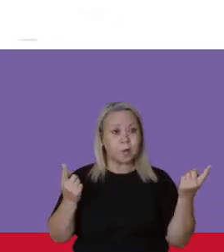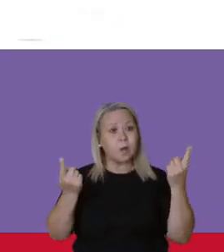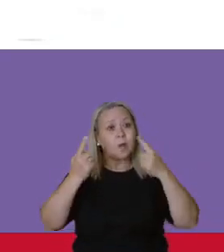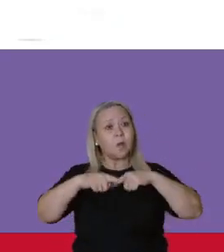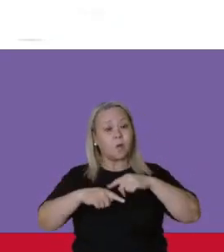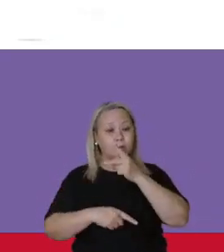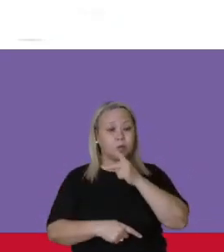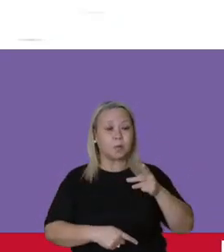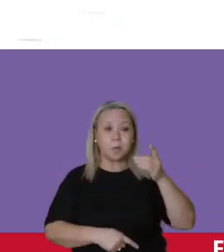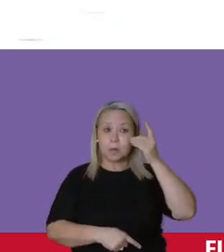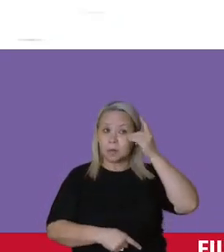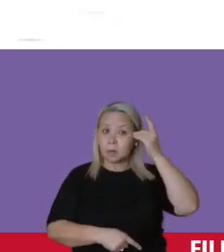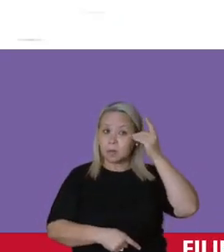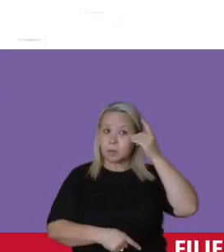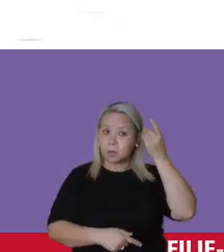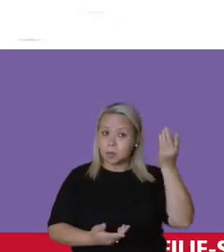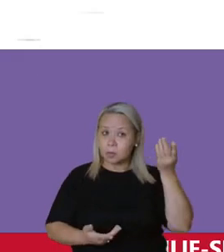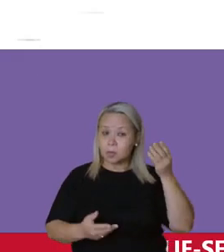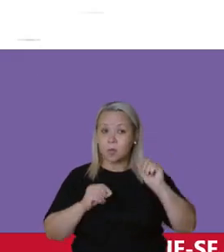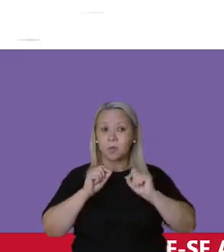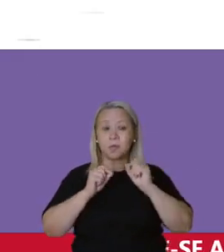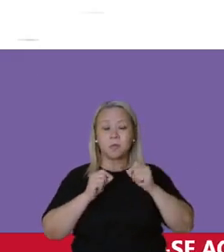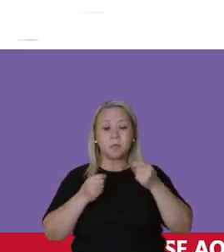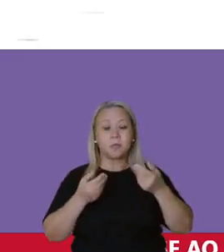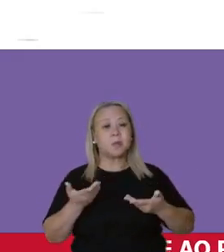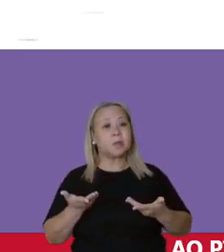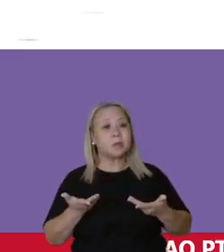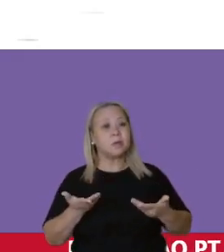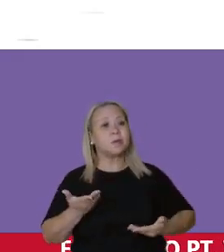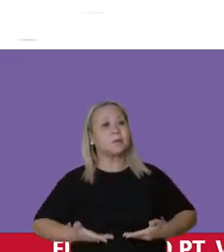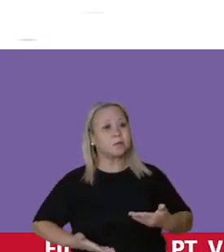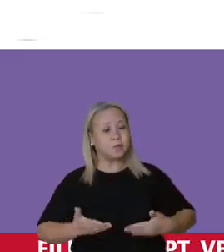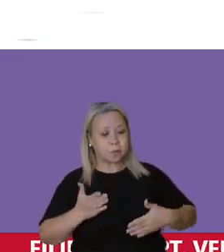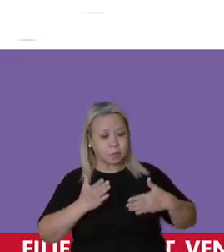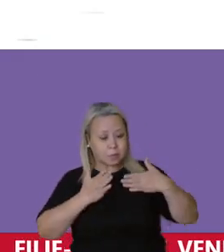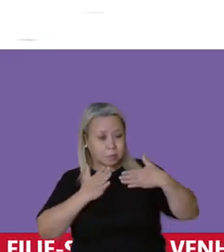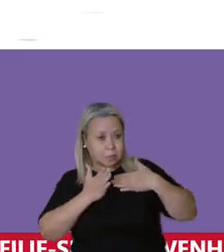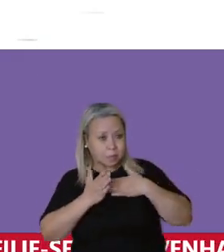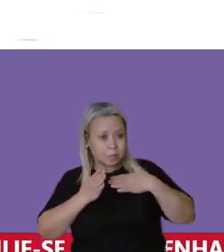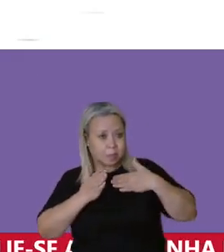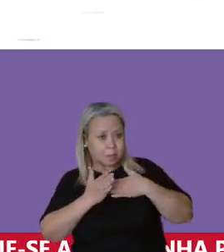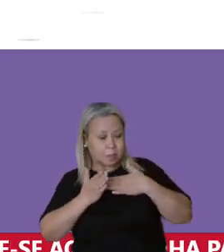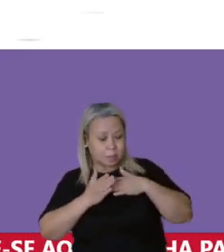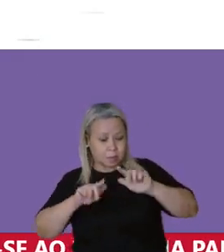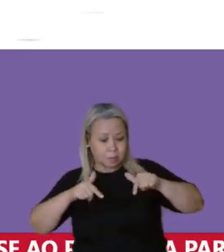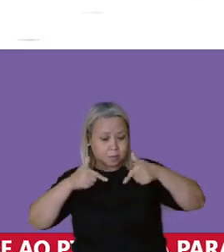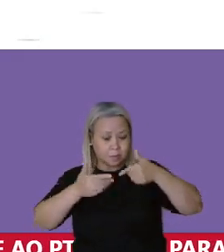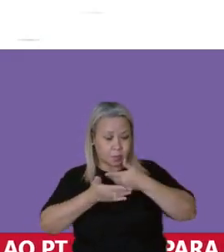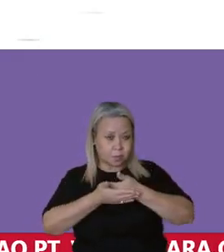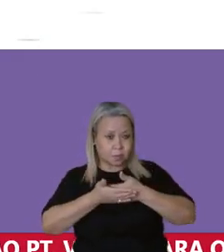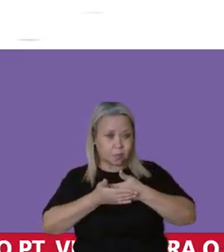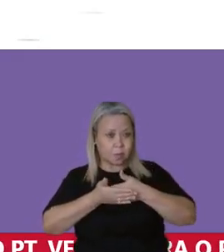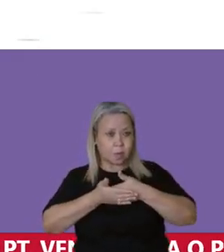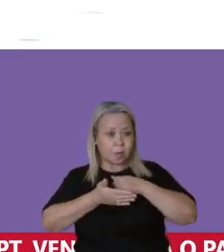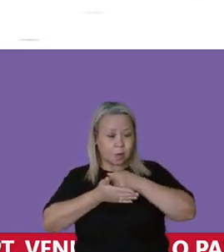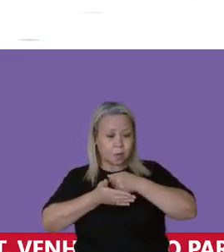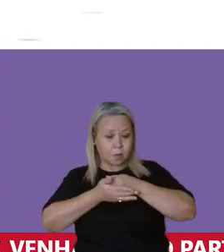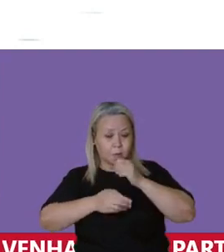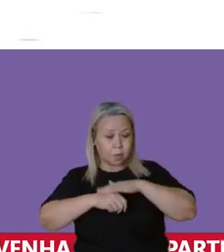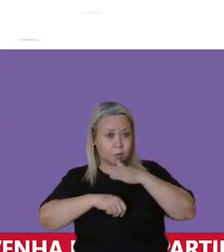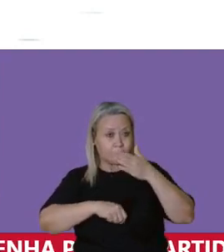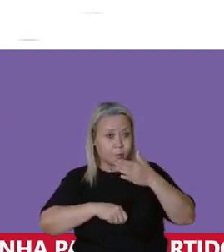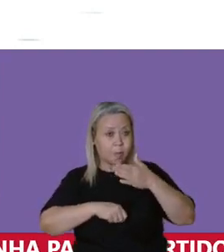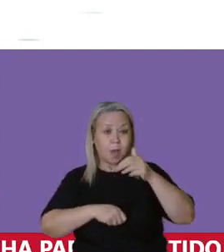presidenta Dilma, né? Que segue essa nossa resistência e luta por mais mulheres, por mais pessoas